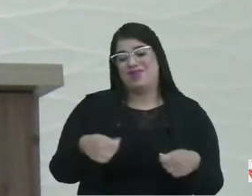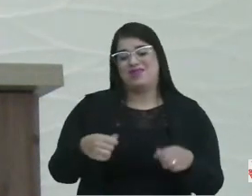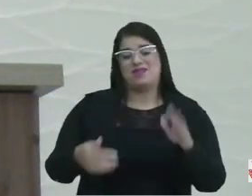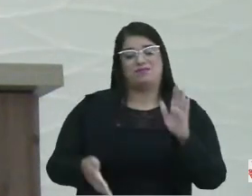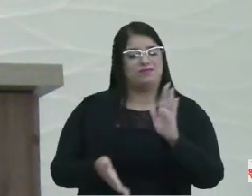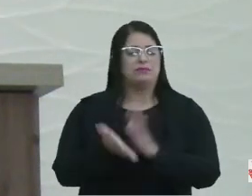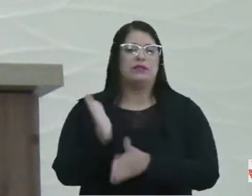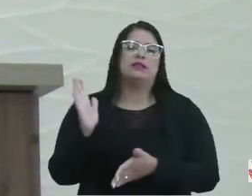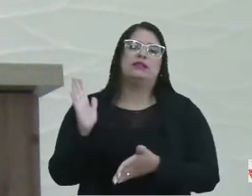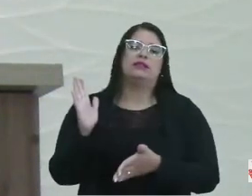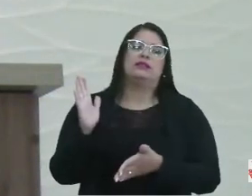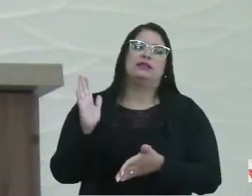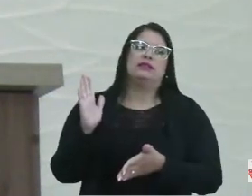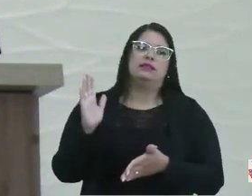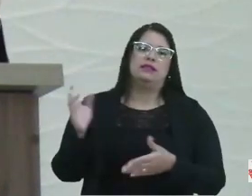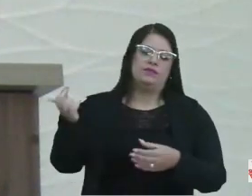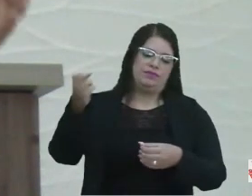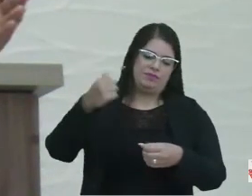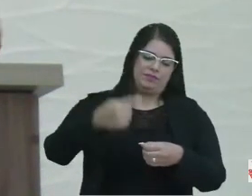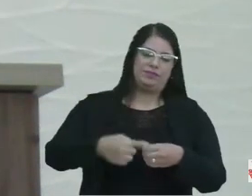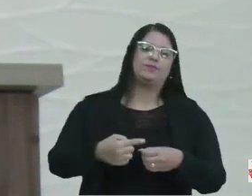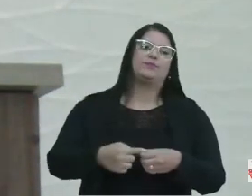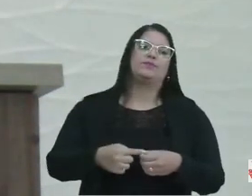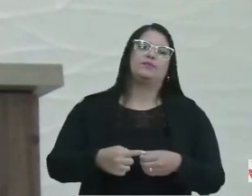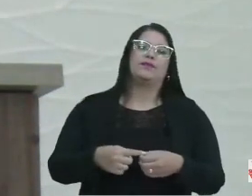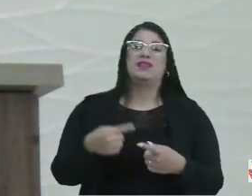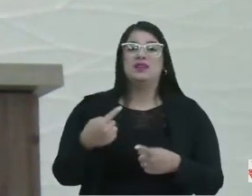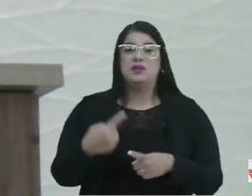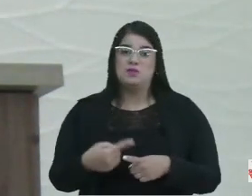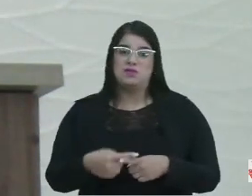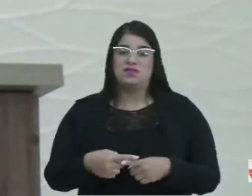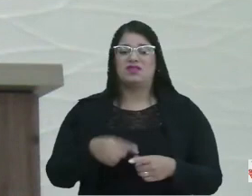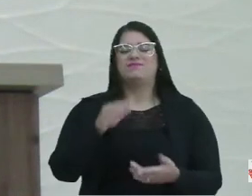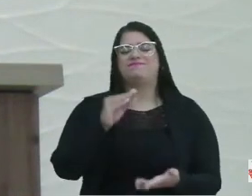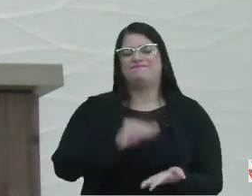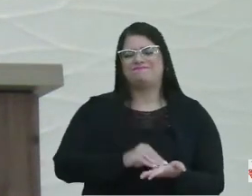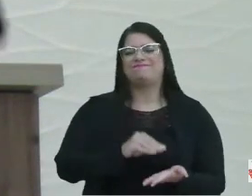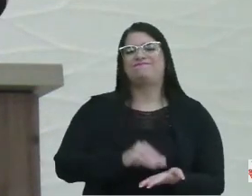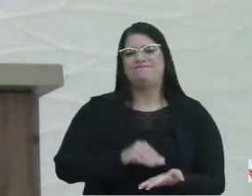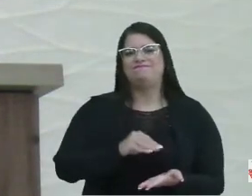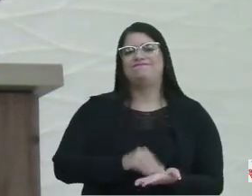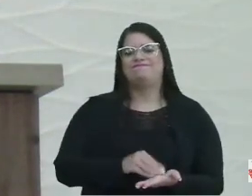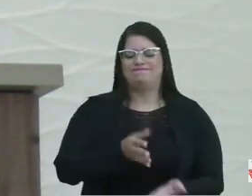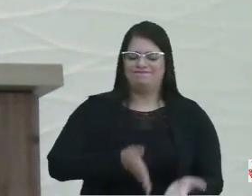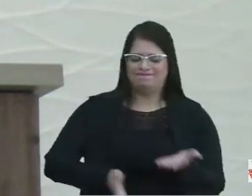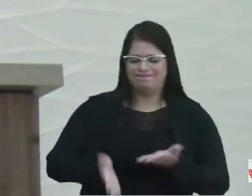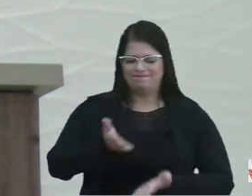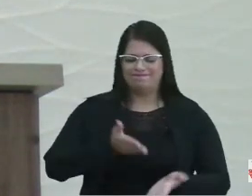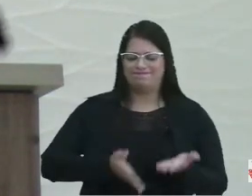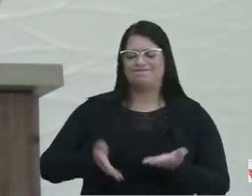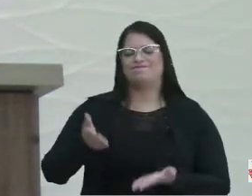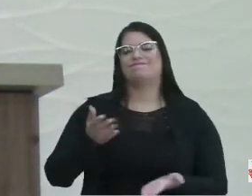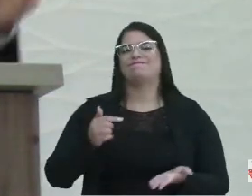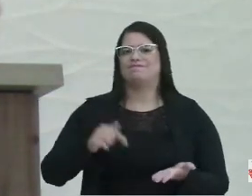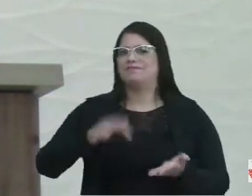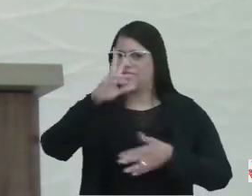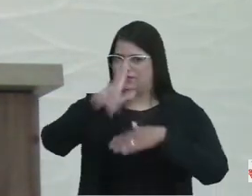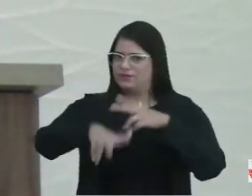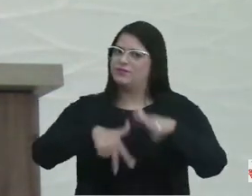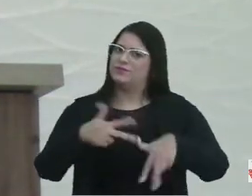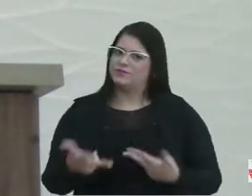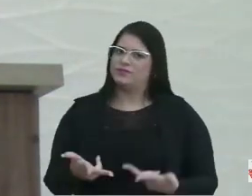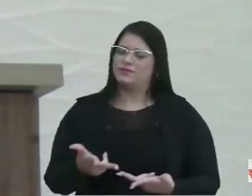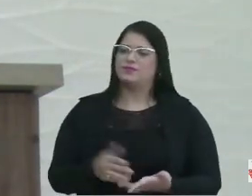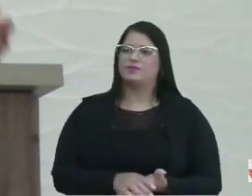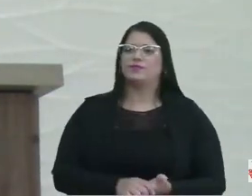o atendimento, que às vezes até falta o atendimento aqui. Então, se tem um posto de saúde lá, se tem a